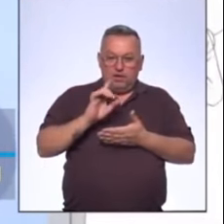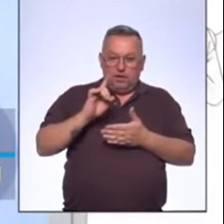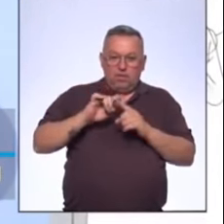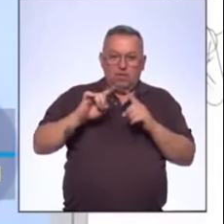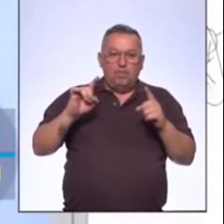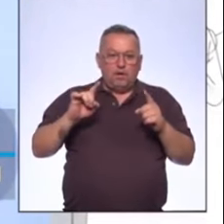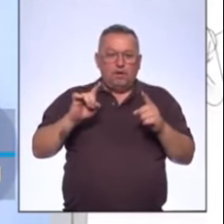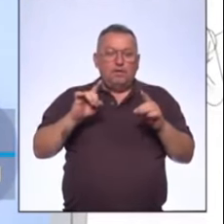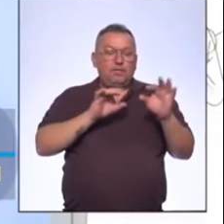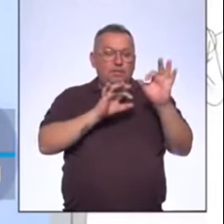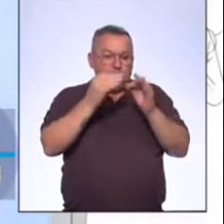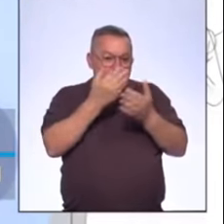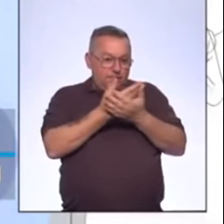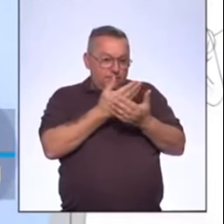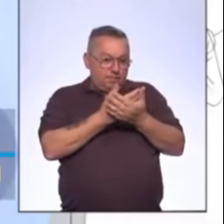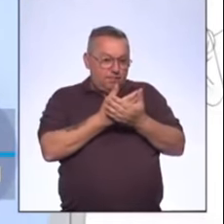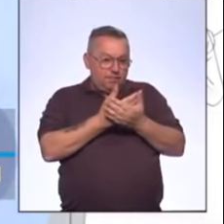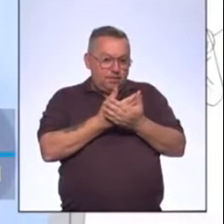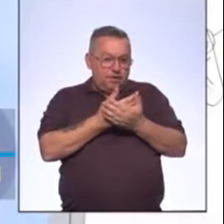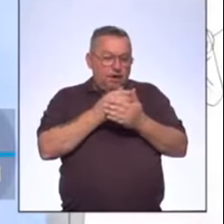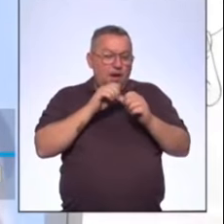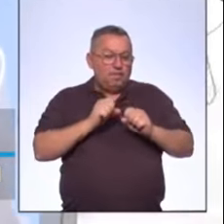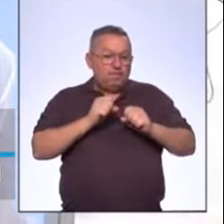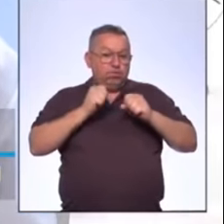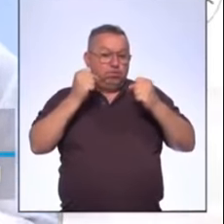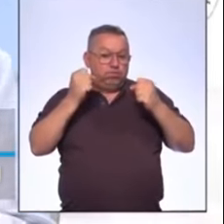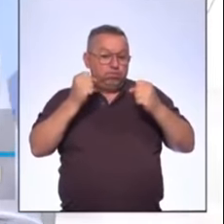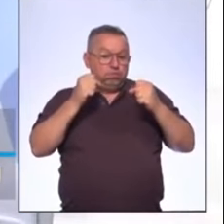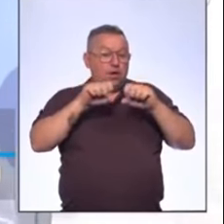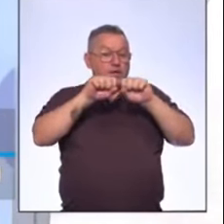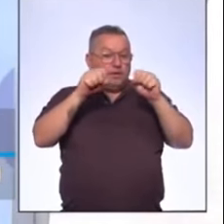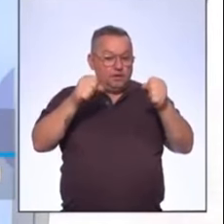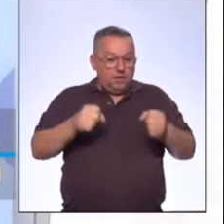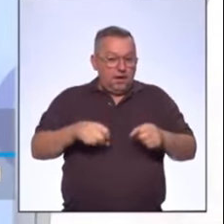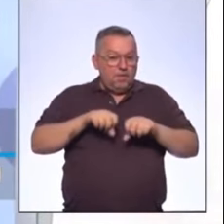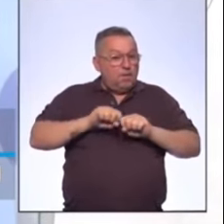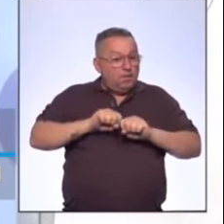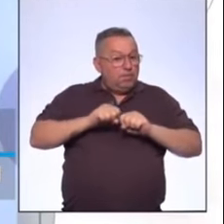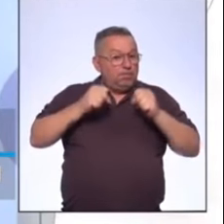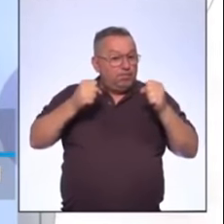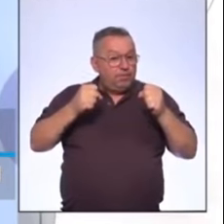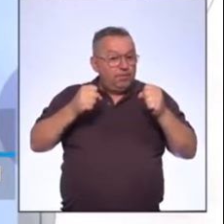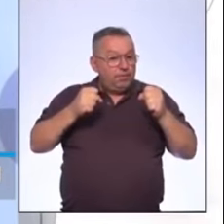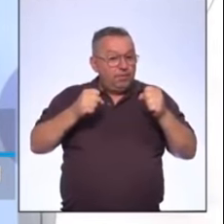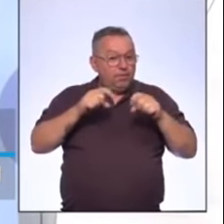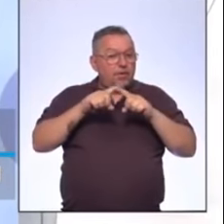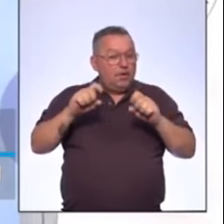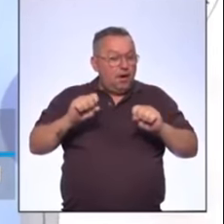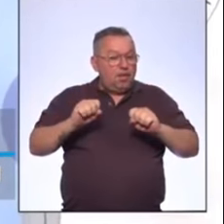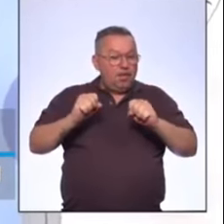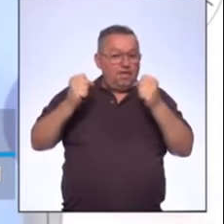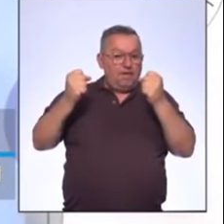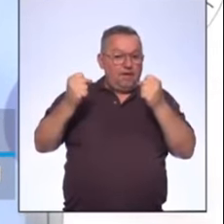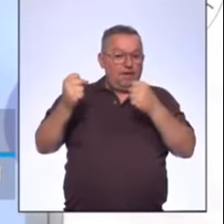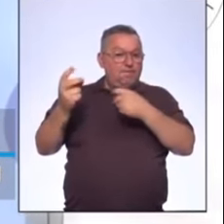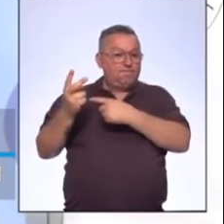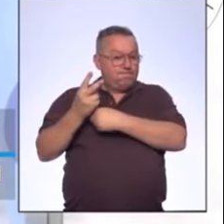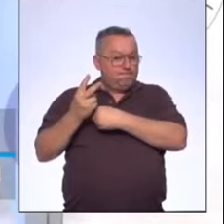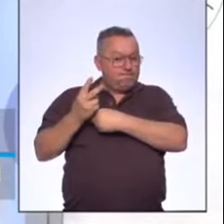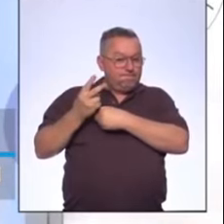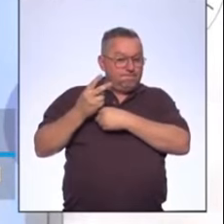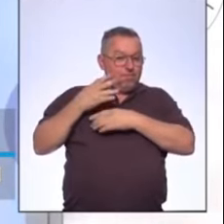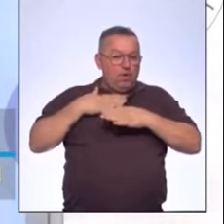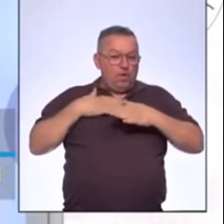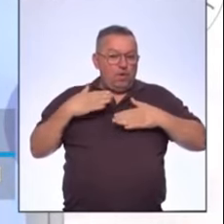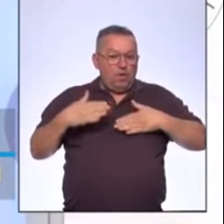mas a gente vai falar sobre ele. O sistema imunológico, só falando rapidamente, ele é o sistema de defesa do corpo, tá bom? Então,